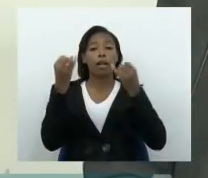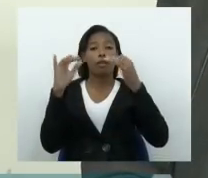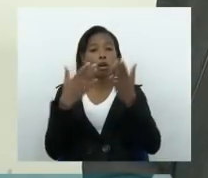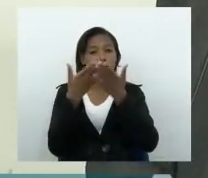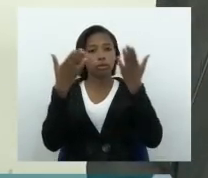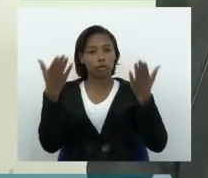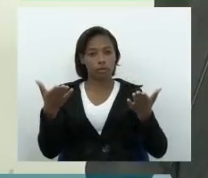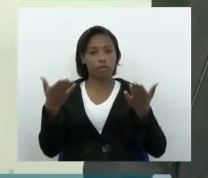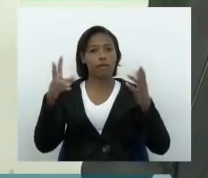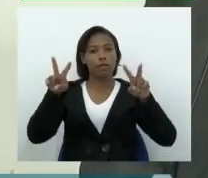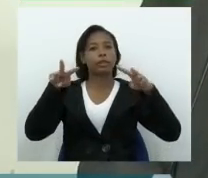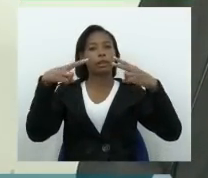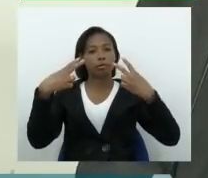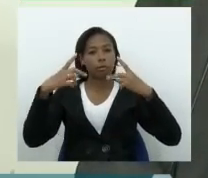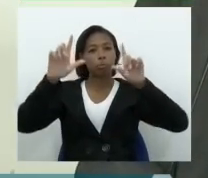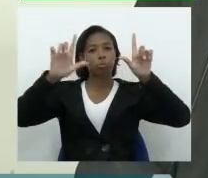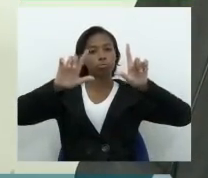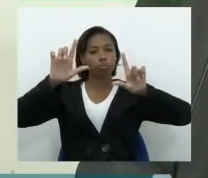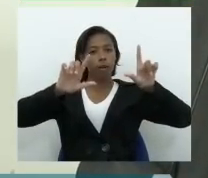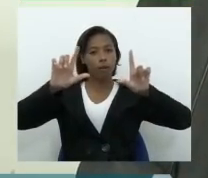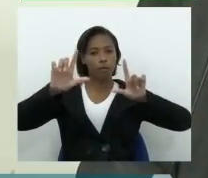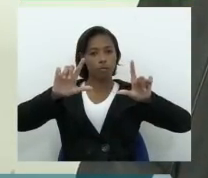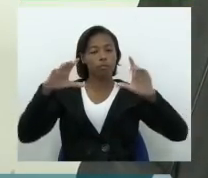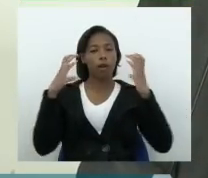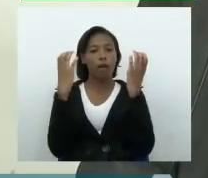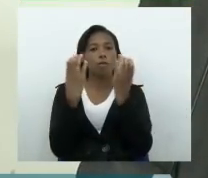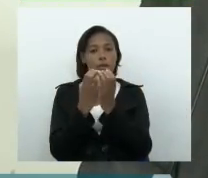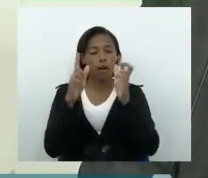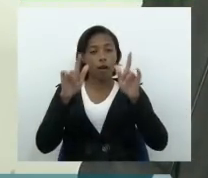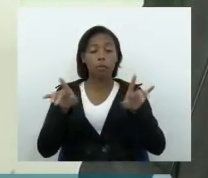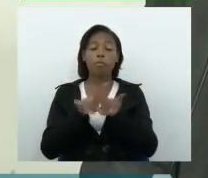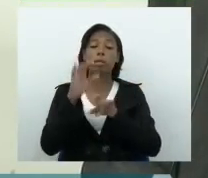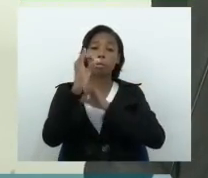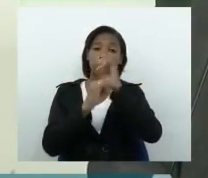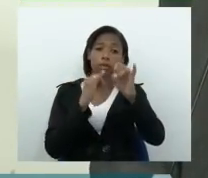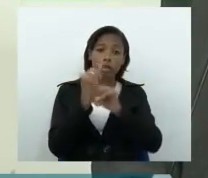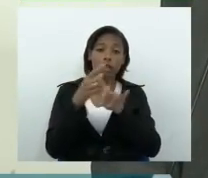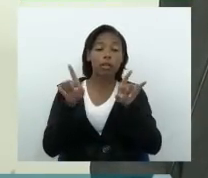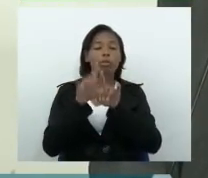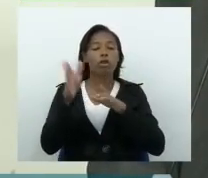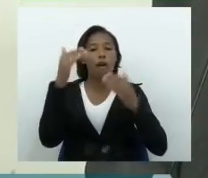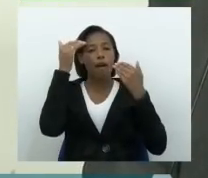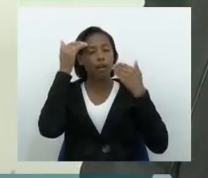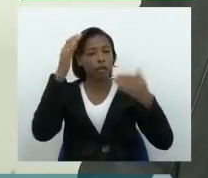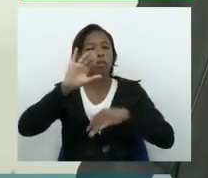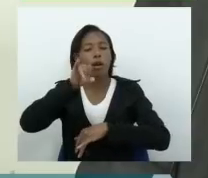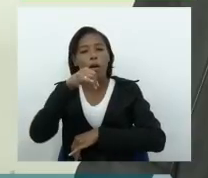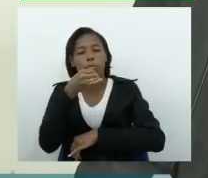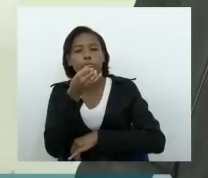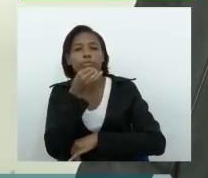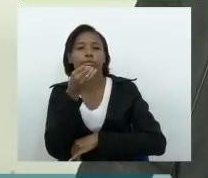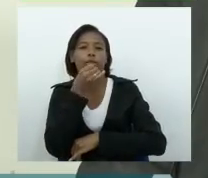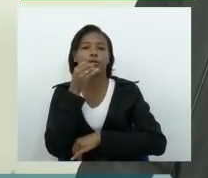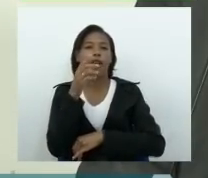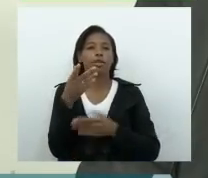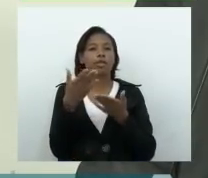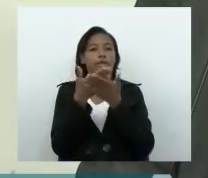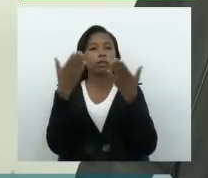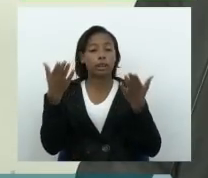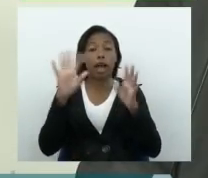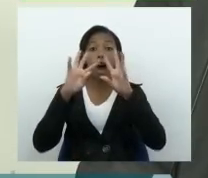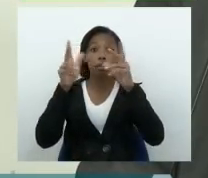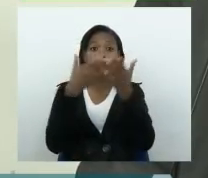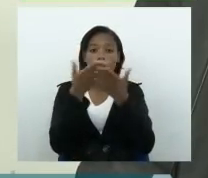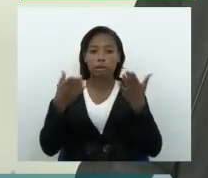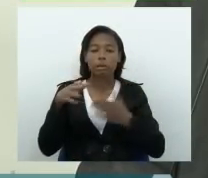com você que está nos assistindo pela TV, pela internet. Agradeço a oportunidade que você deu a todos os